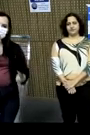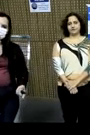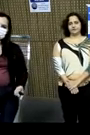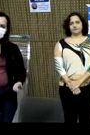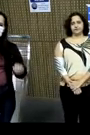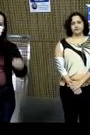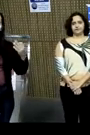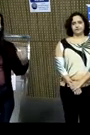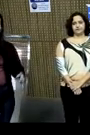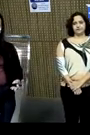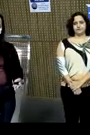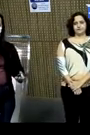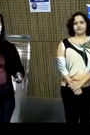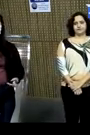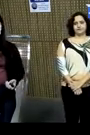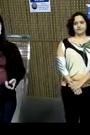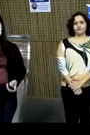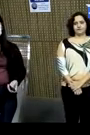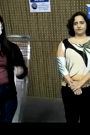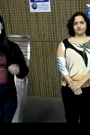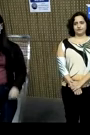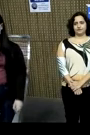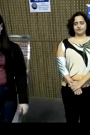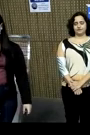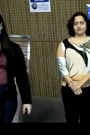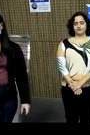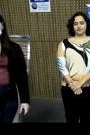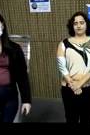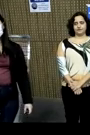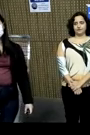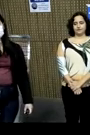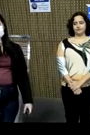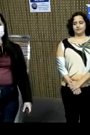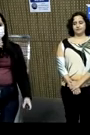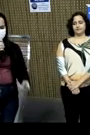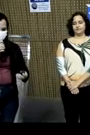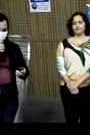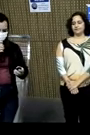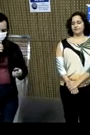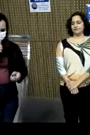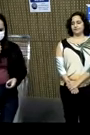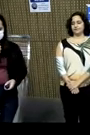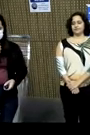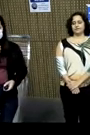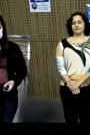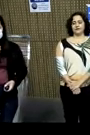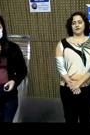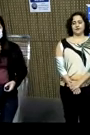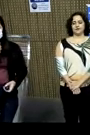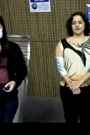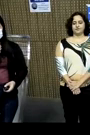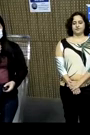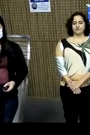caso durante o ano. Também 100% de cura e 100% dos contatos intradomiciliares avaliados.